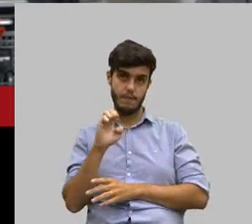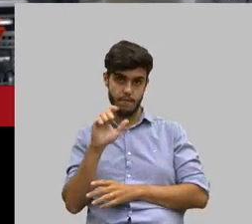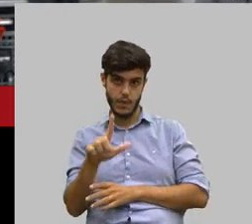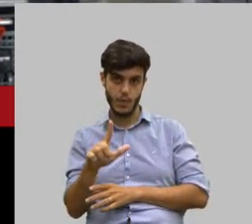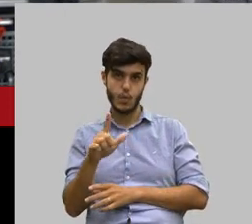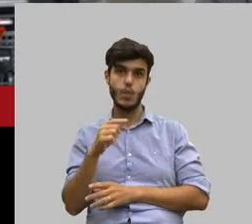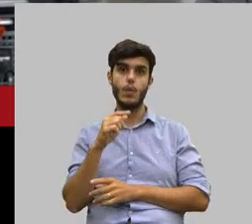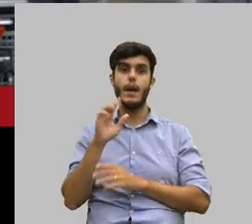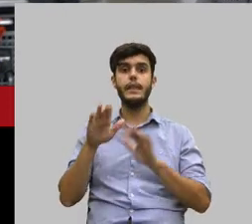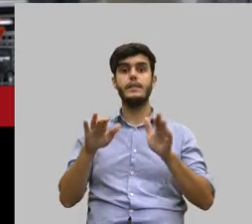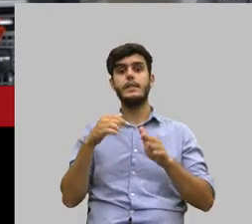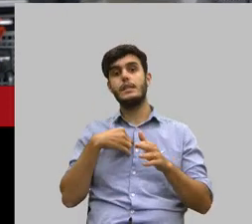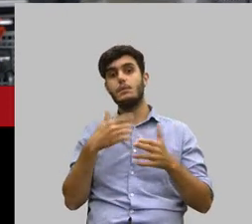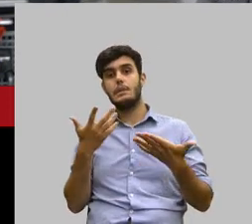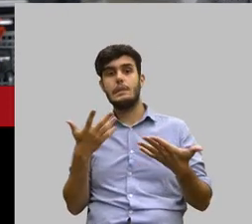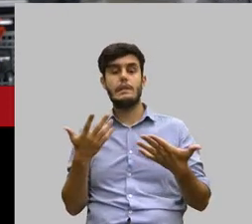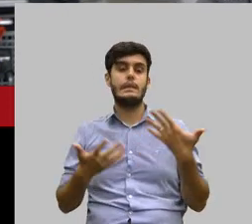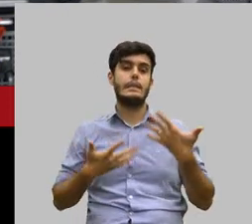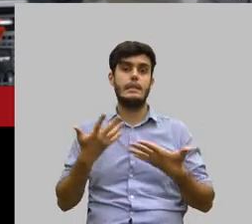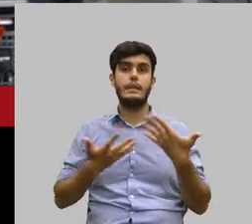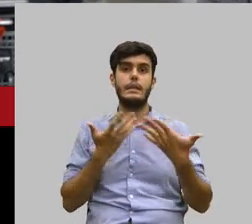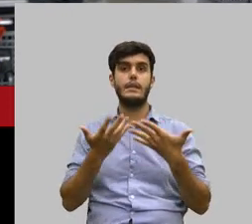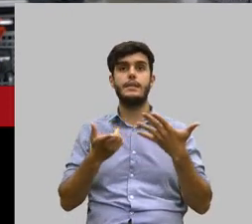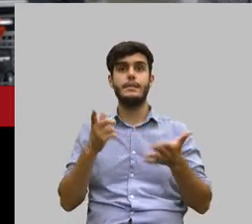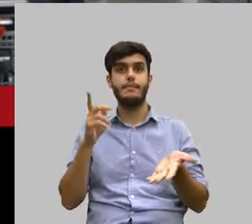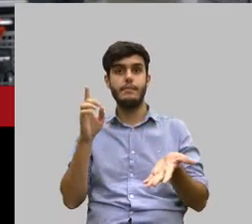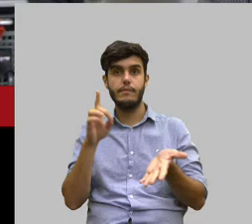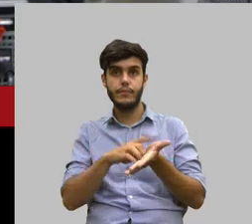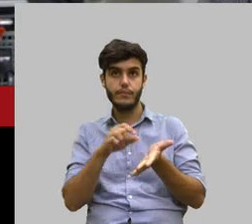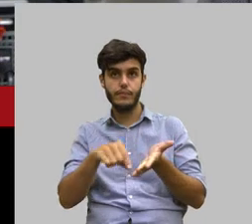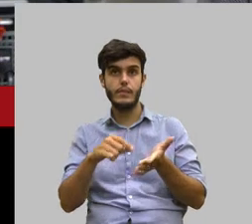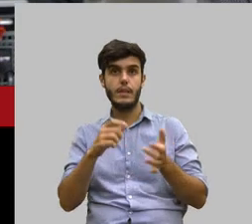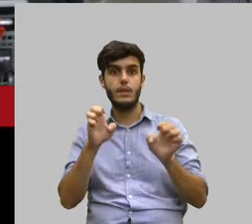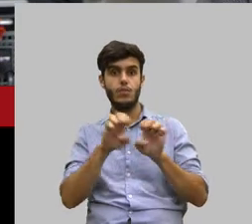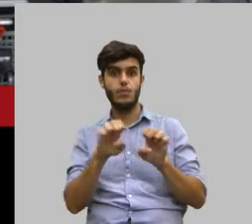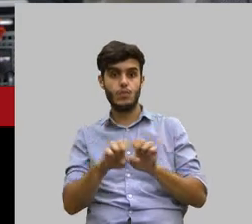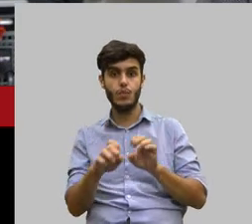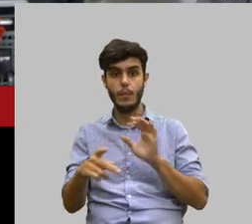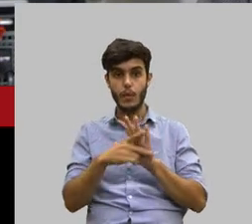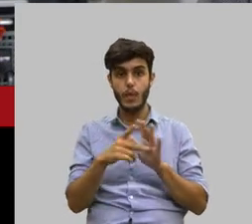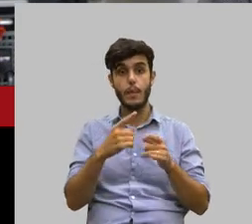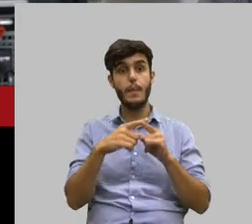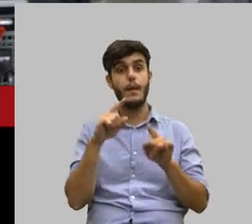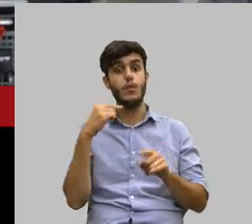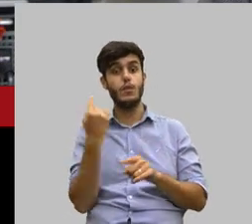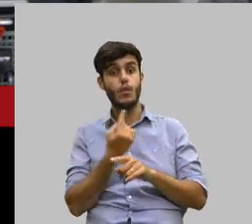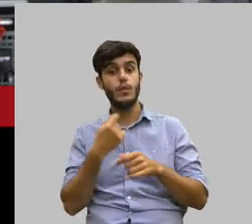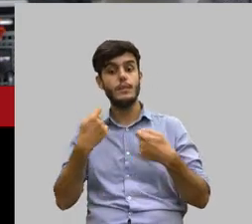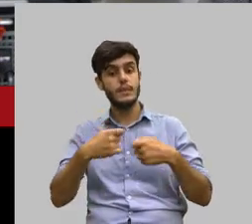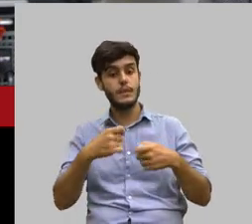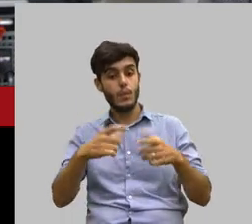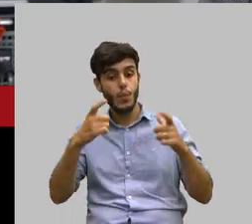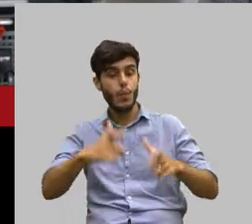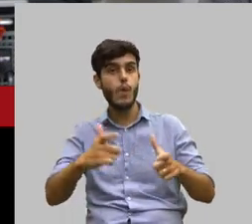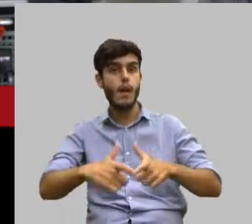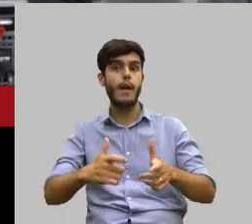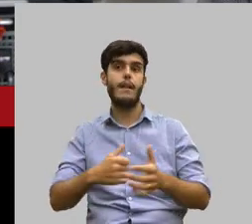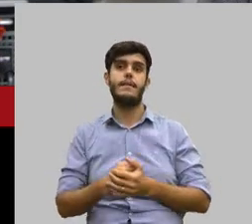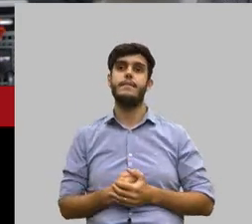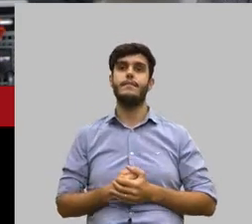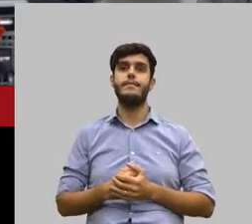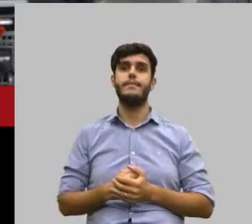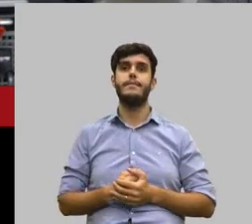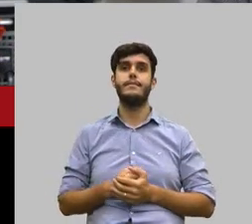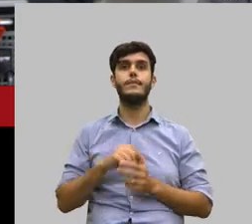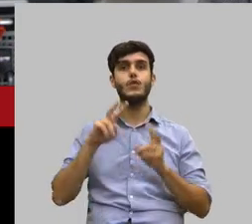Pode ser que eu não esteja propondo eh a estrutura mais adequada mas nós precisamos de um lugar sobre